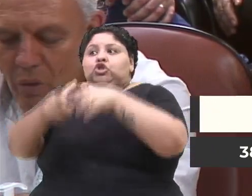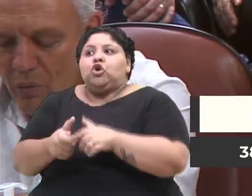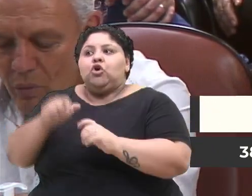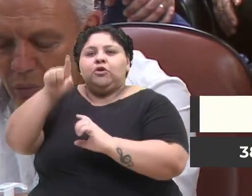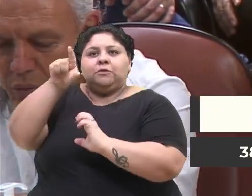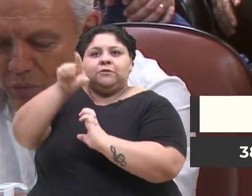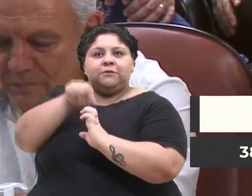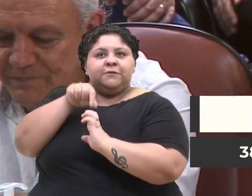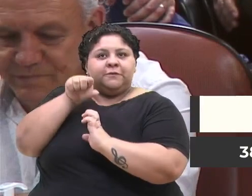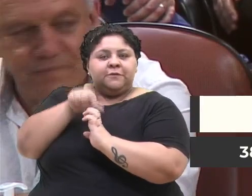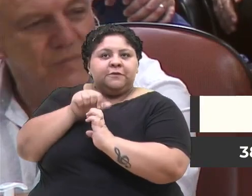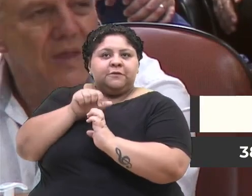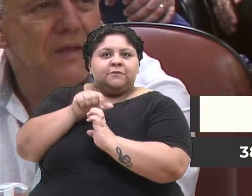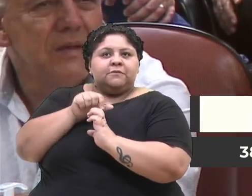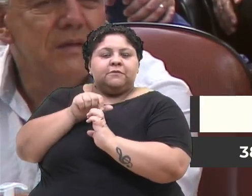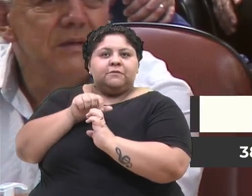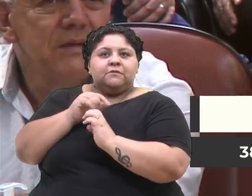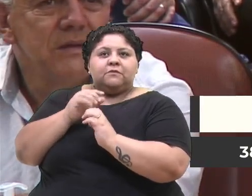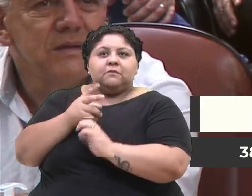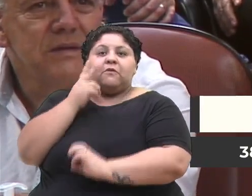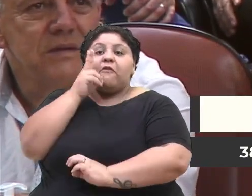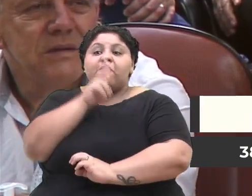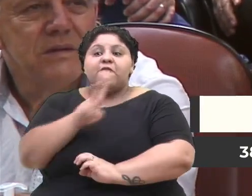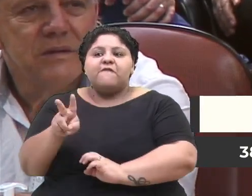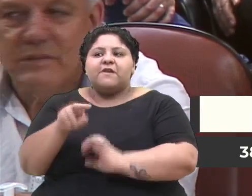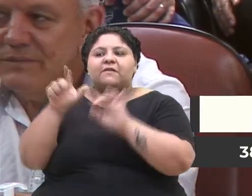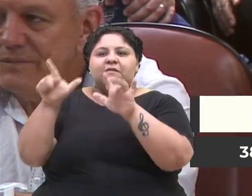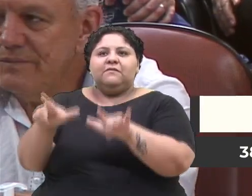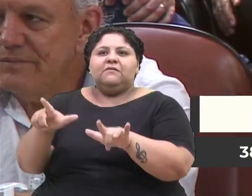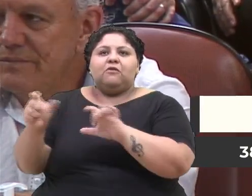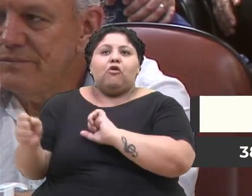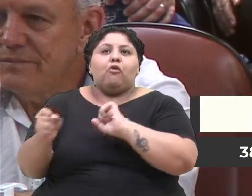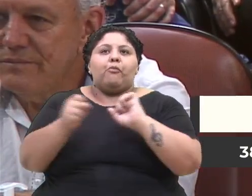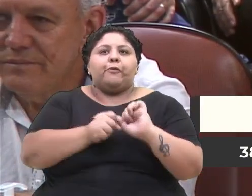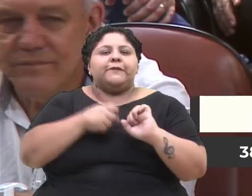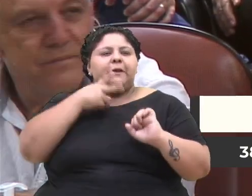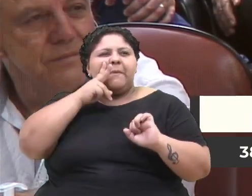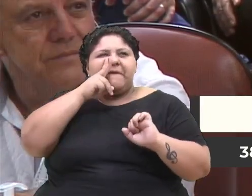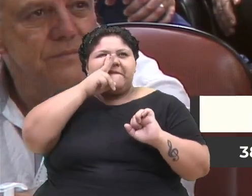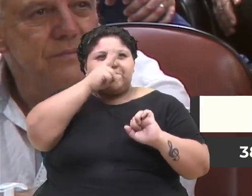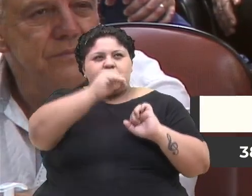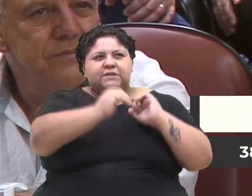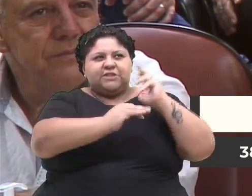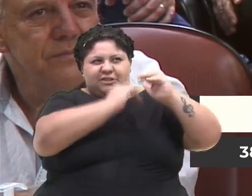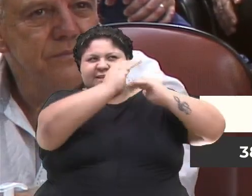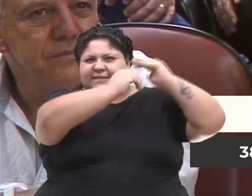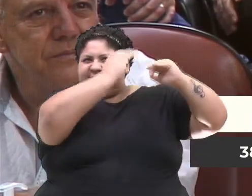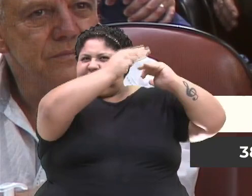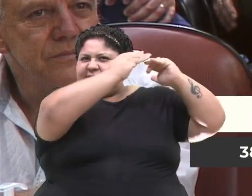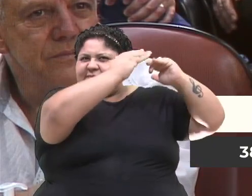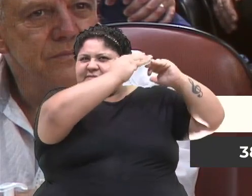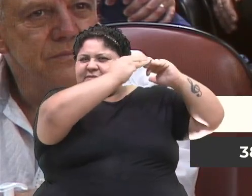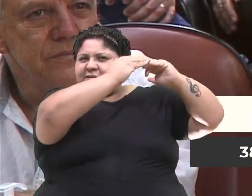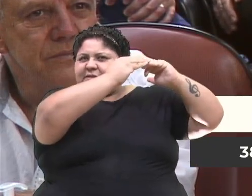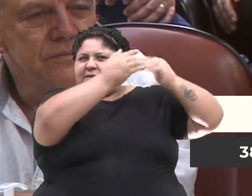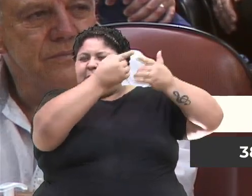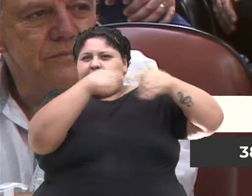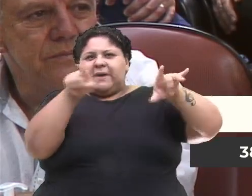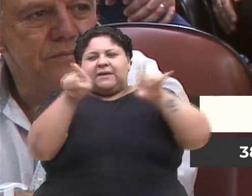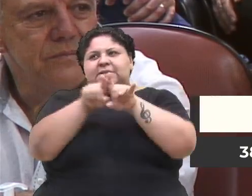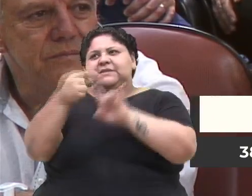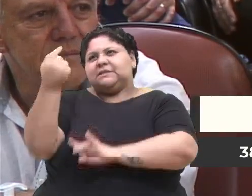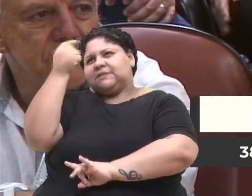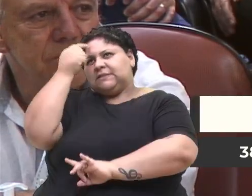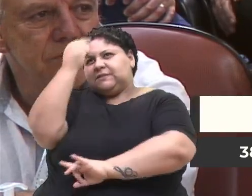que estão vendo nessa área um potencial não somente de crescimento de mercado, mas também pensando